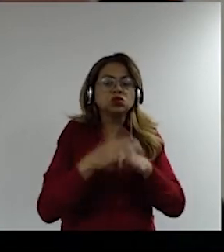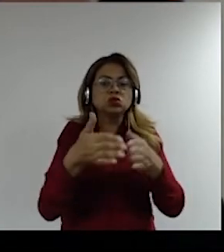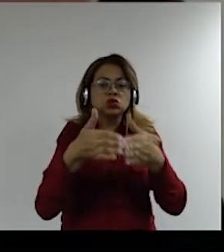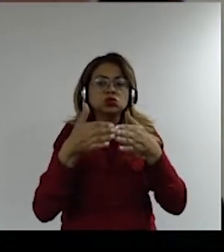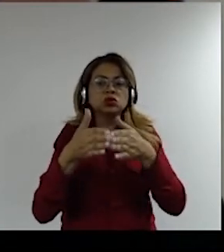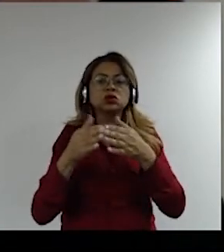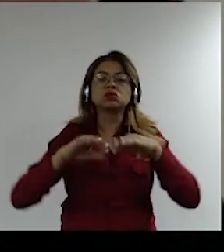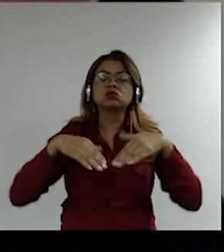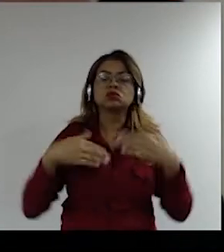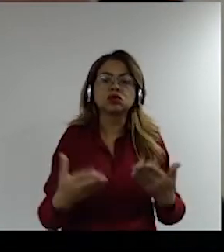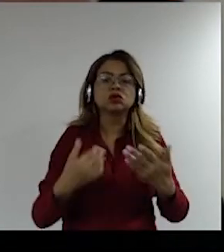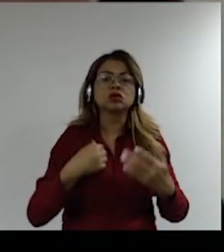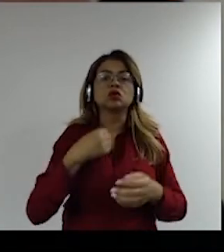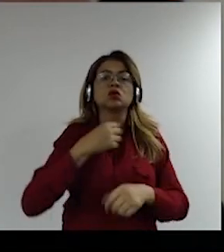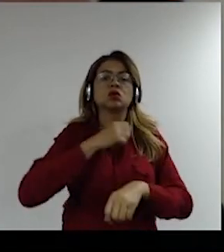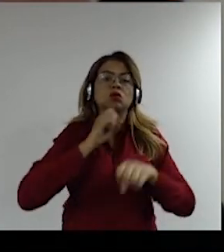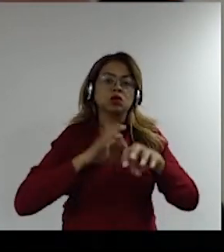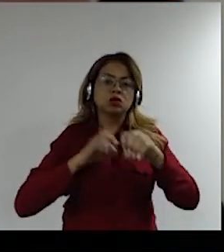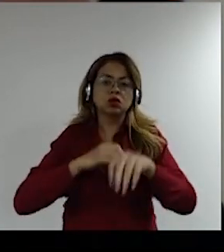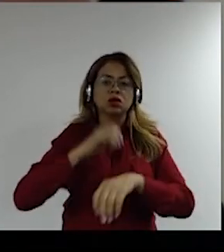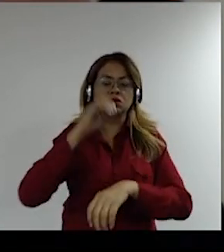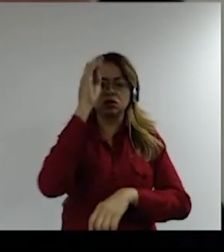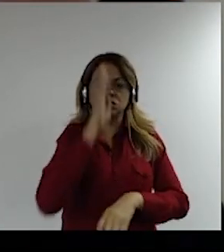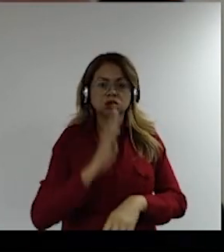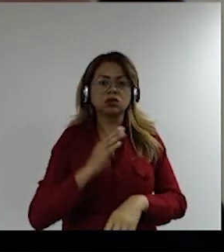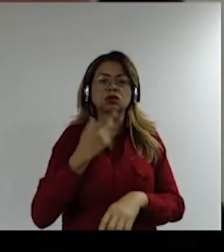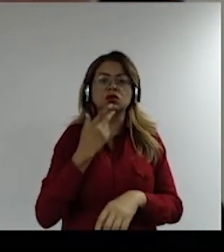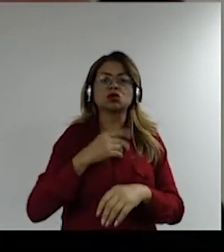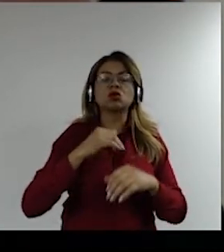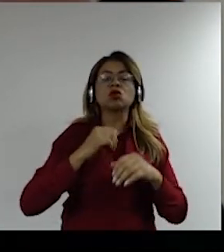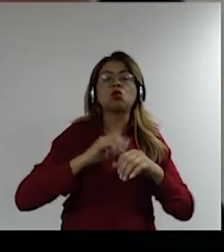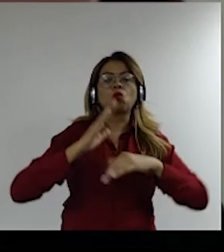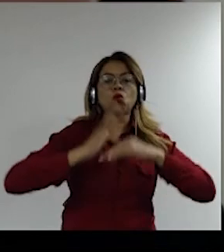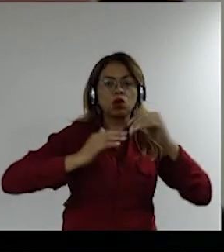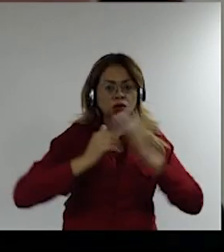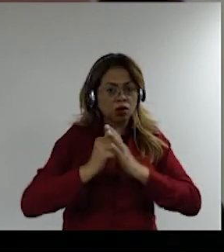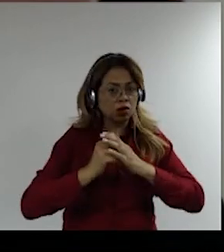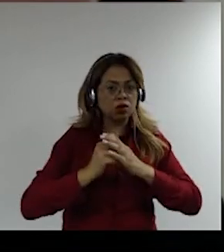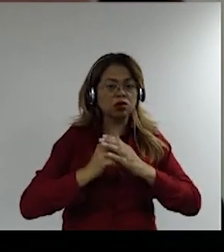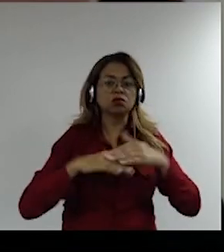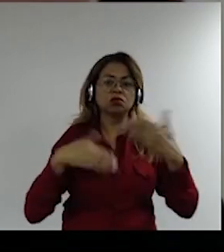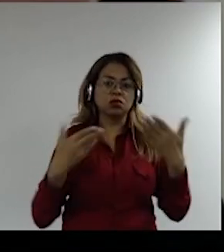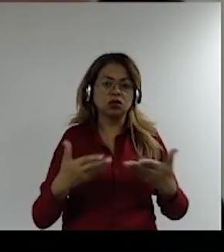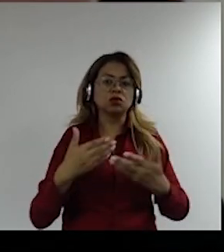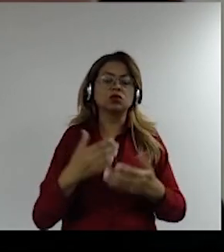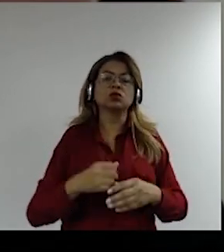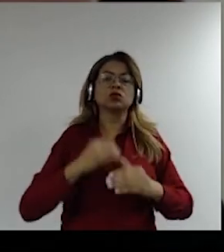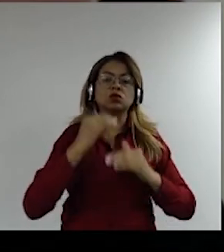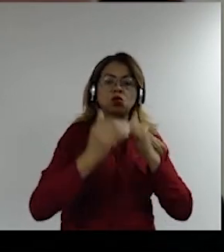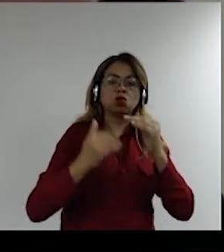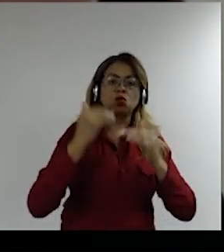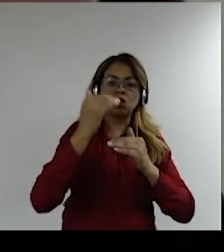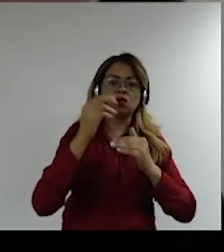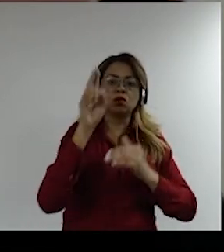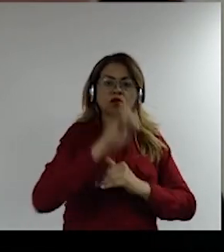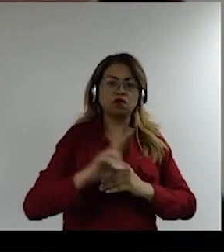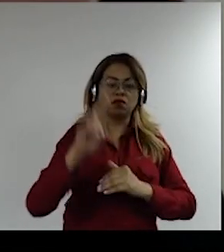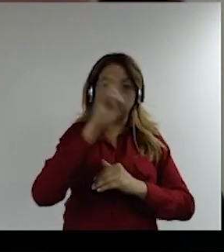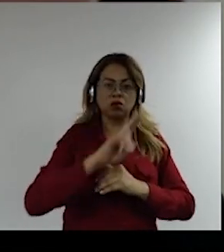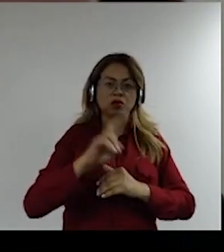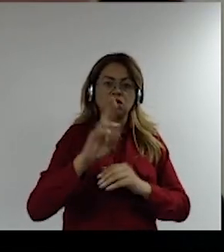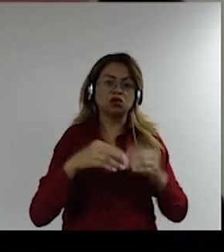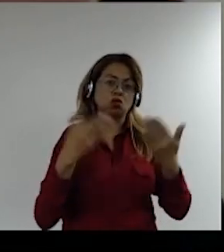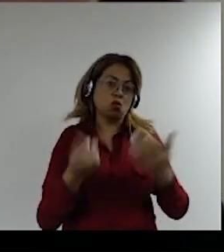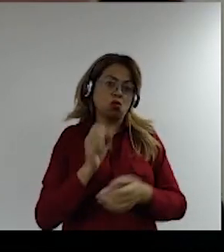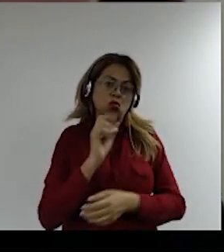educação no Brasil de qualidade, ensino fundamental, ensino médio e ensino superior. O que precisa, efetivamente, talvez seja